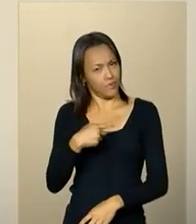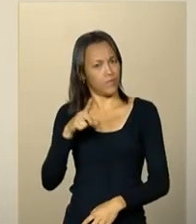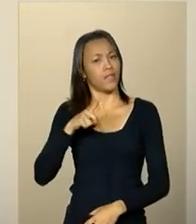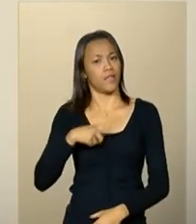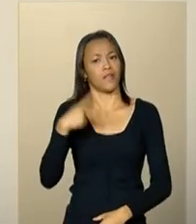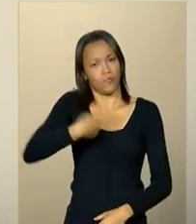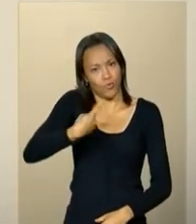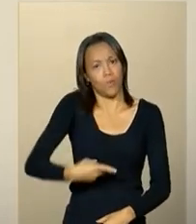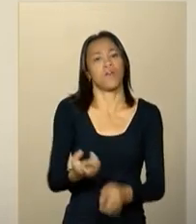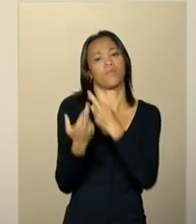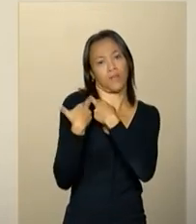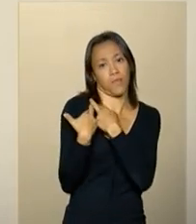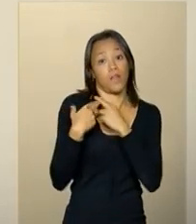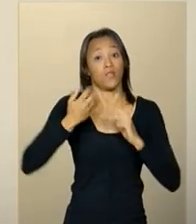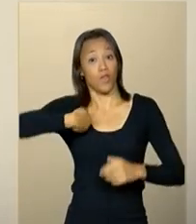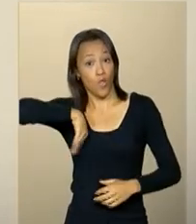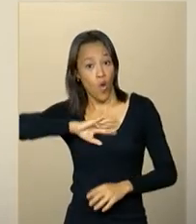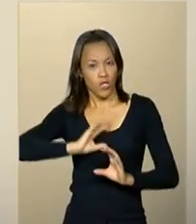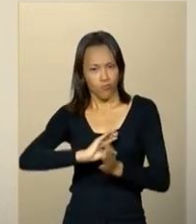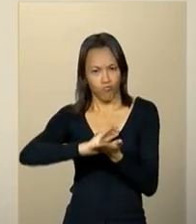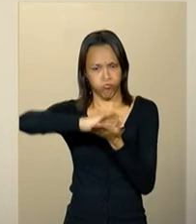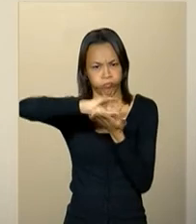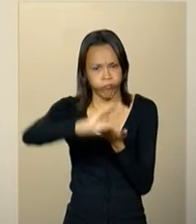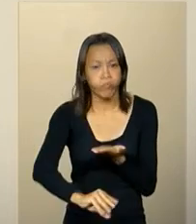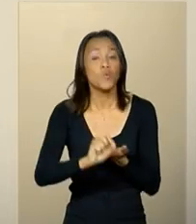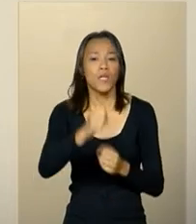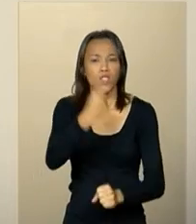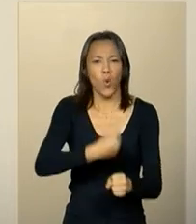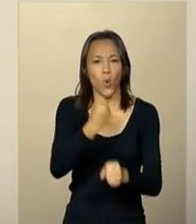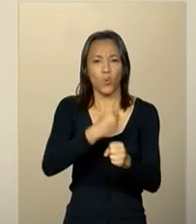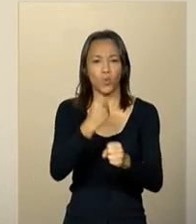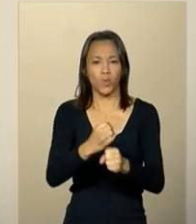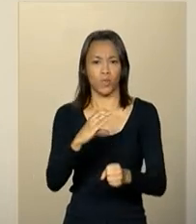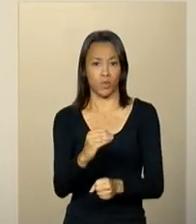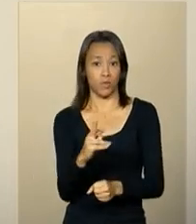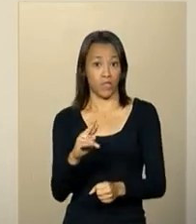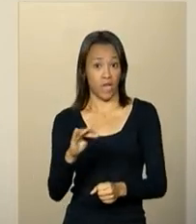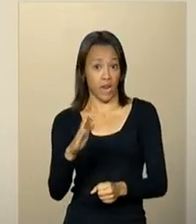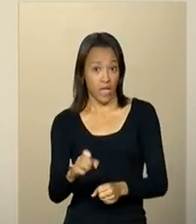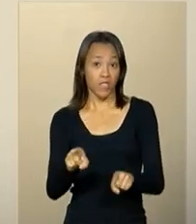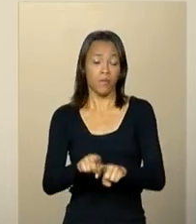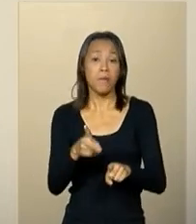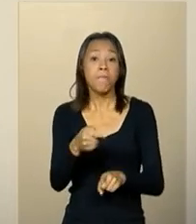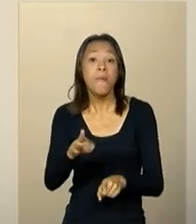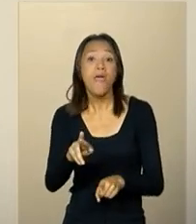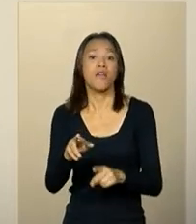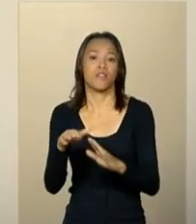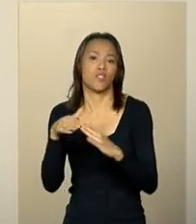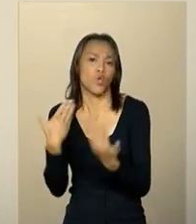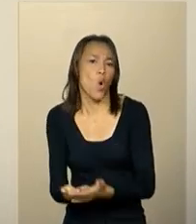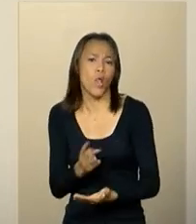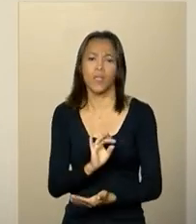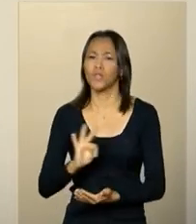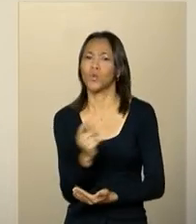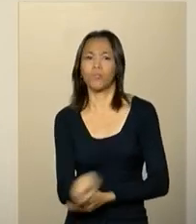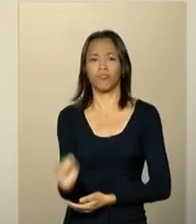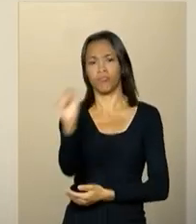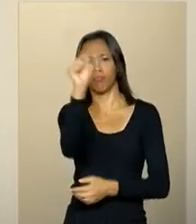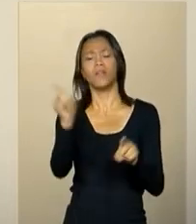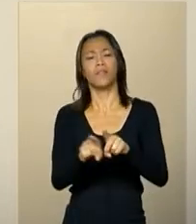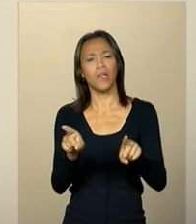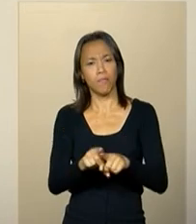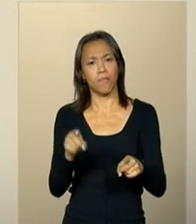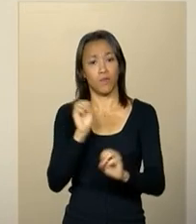fazendo a sua parte estamos Investindo na construção de creches e pré-escolas em todo o país e na educação